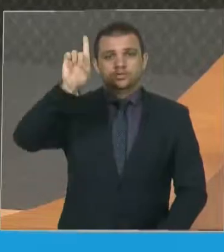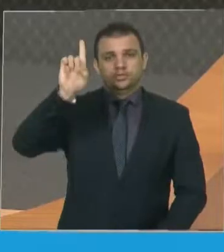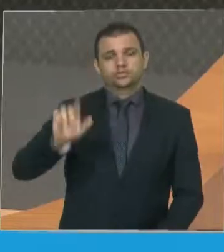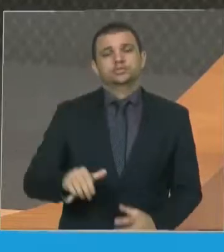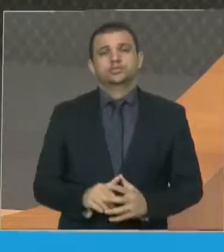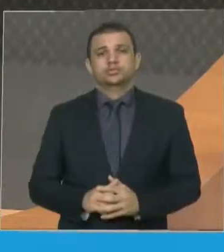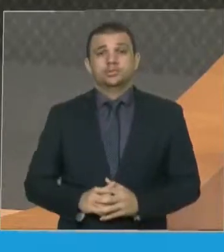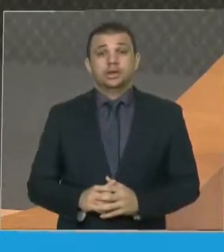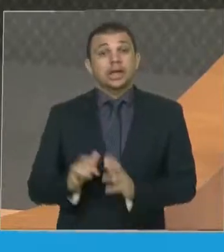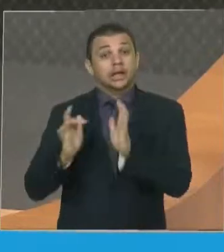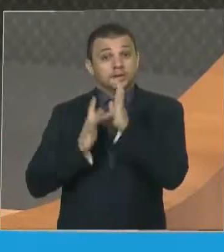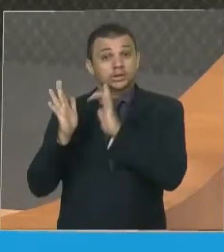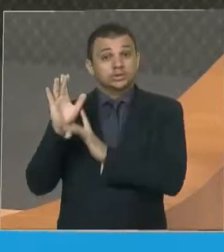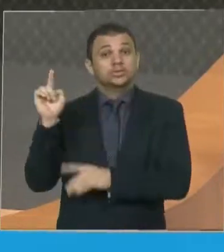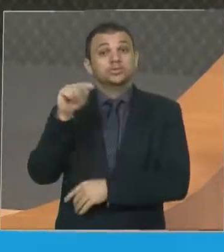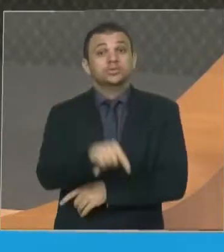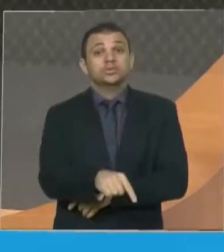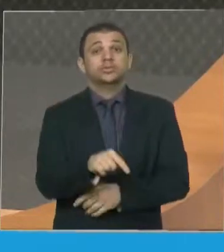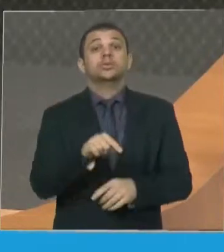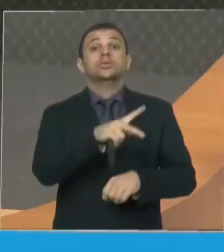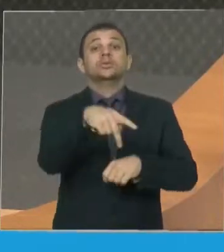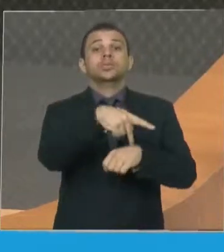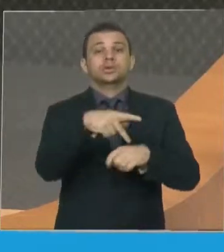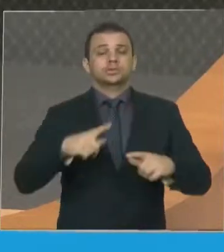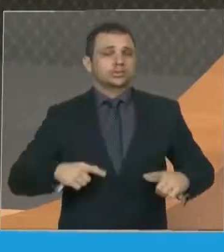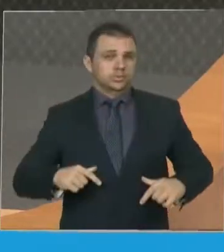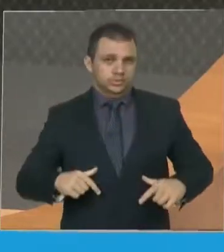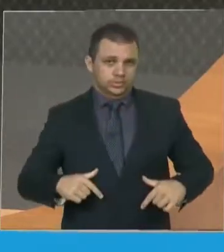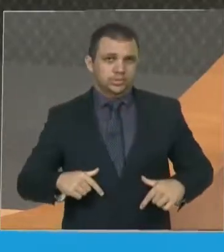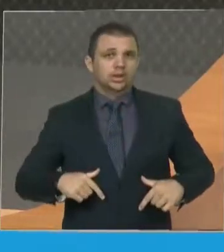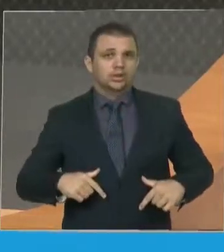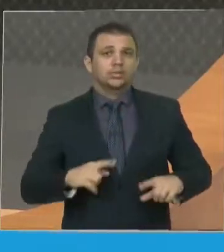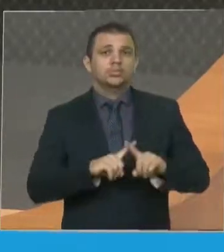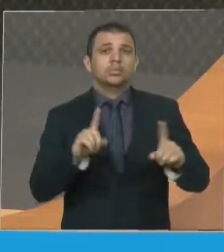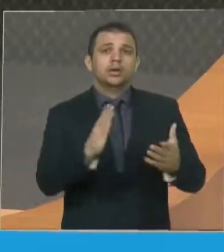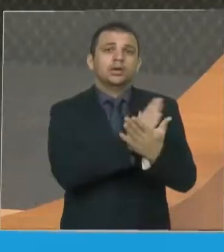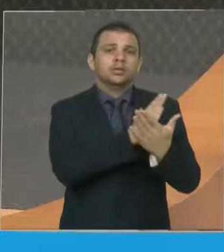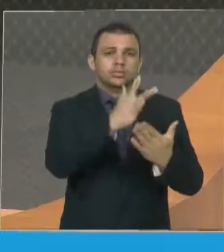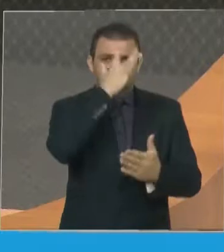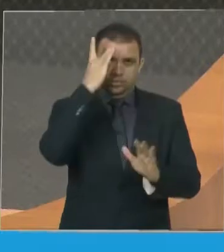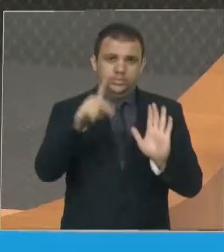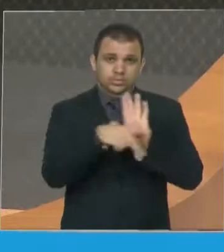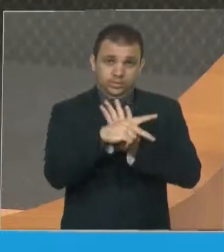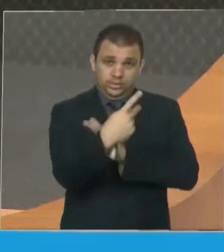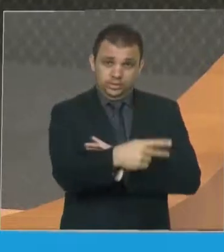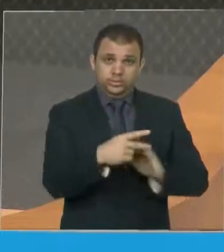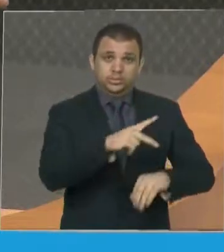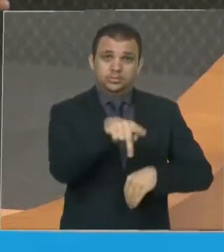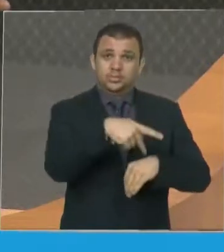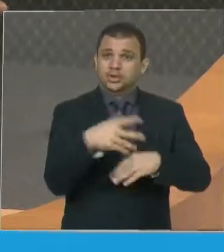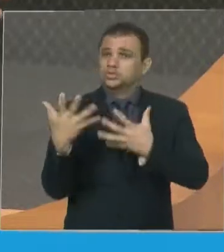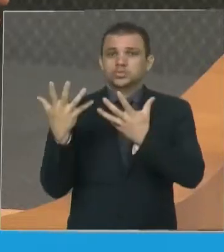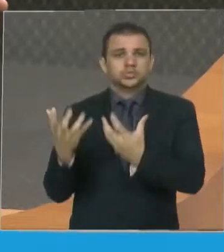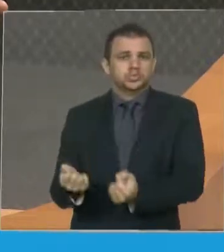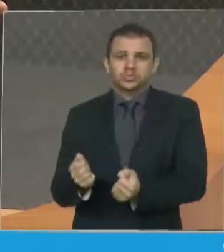povo de Israel. Porém, alguns do povo de Israel não receberam. Mas a todos, aí entre